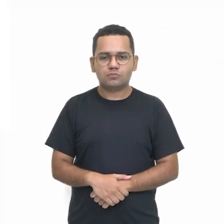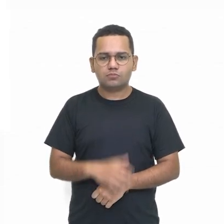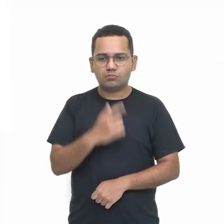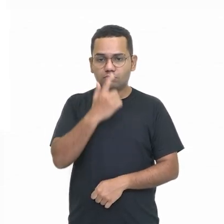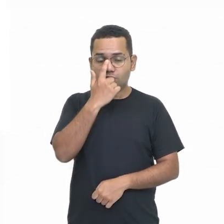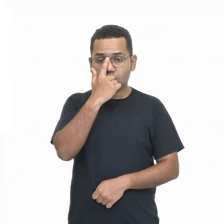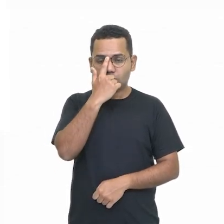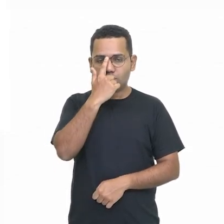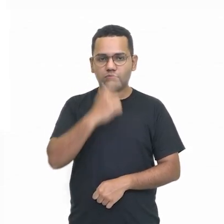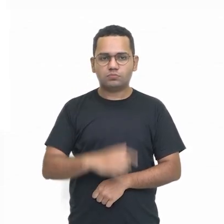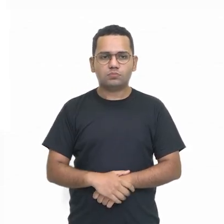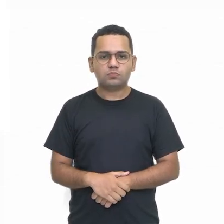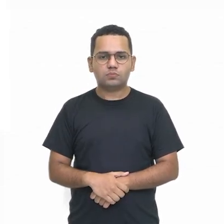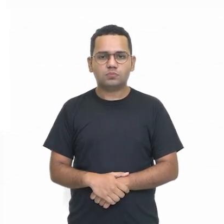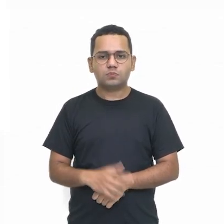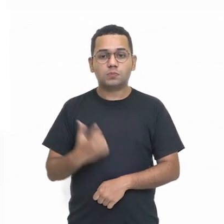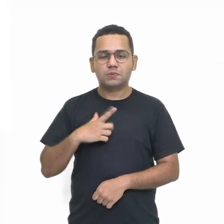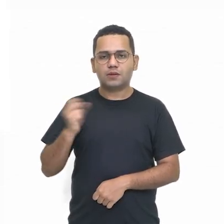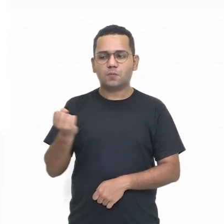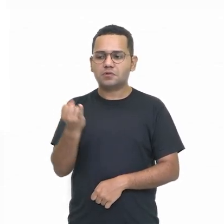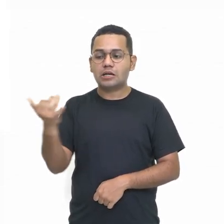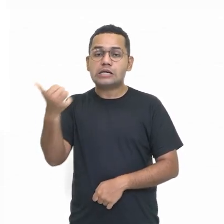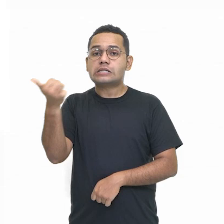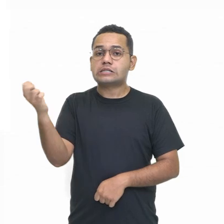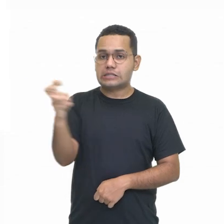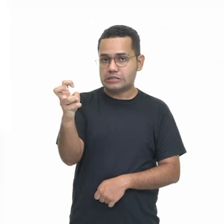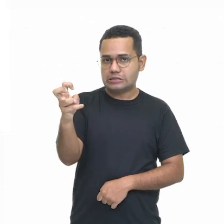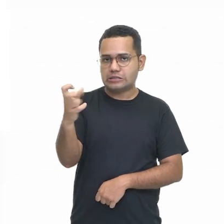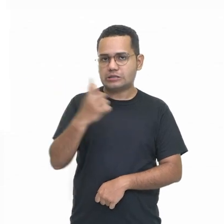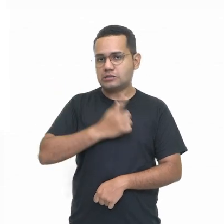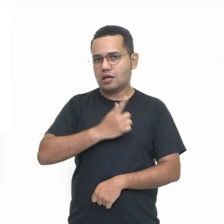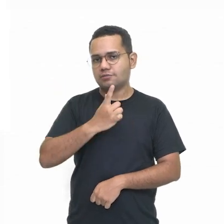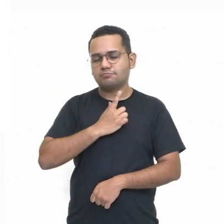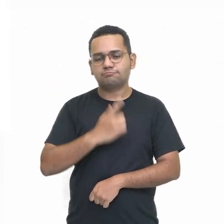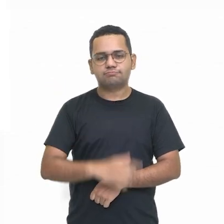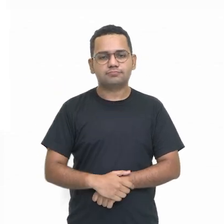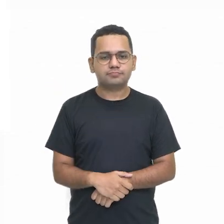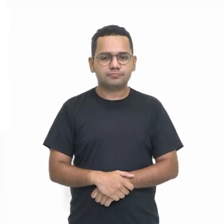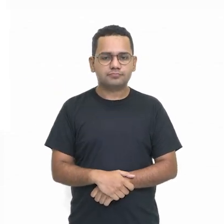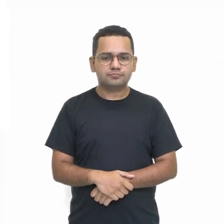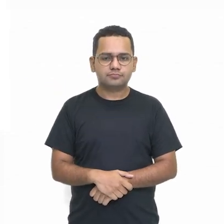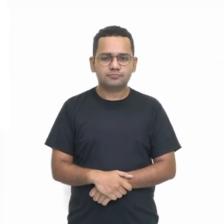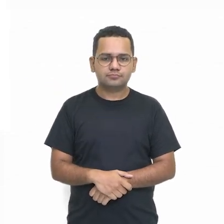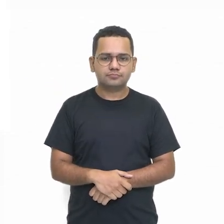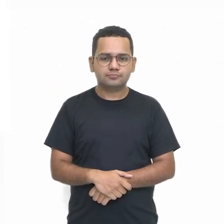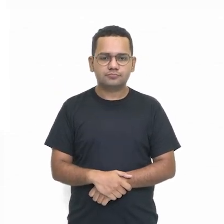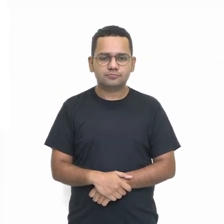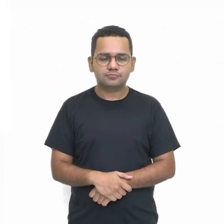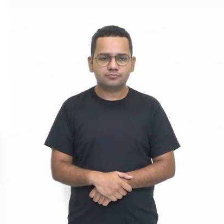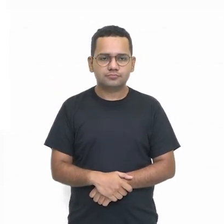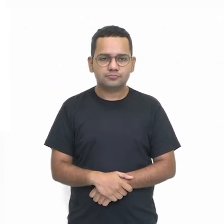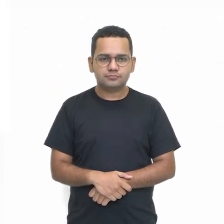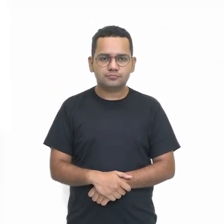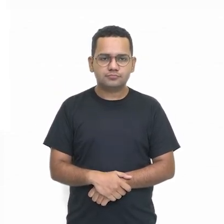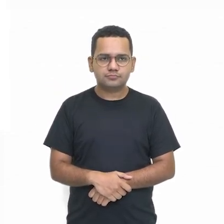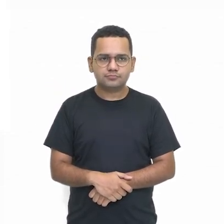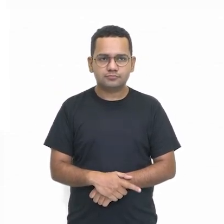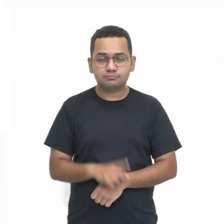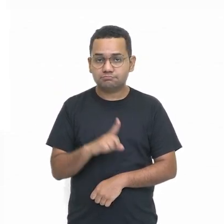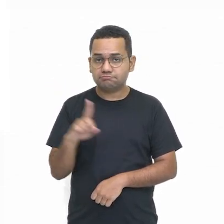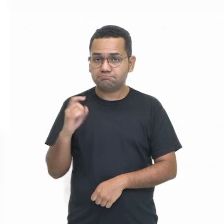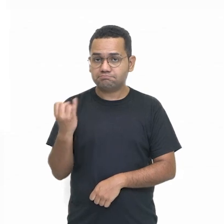aquela imagem onde nós temos 15 integrantes, que nada mais é do que destacar que